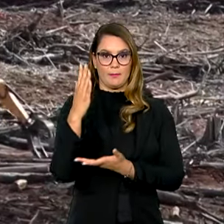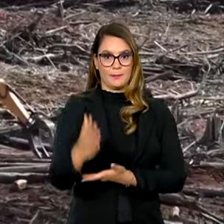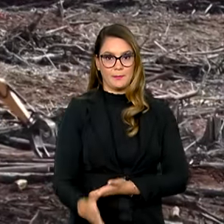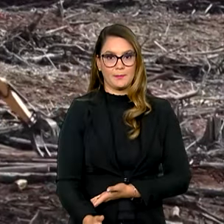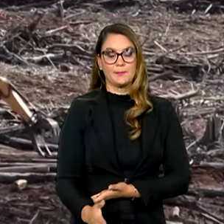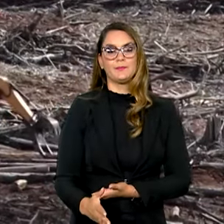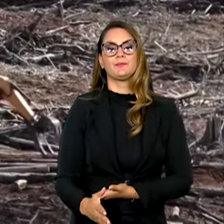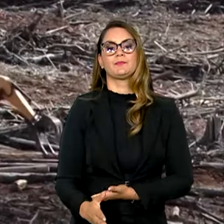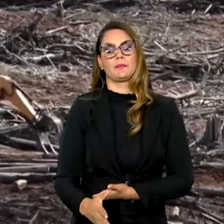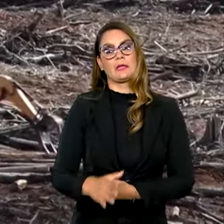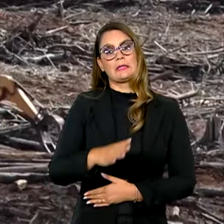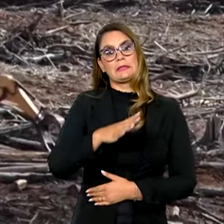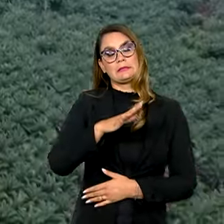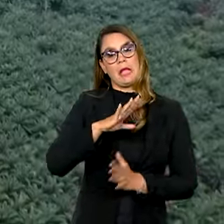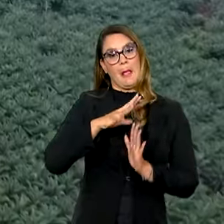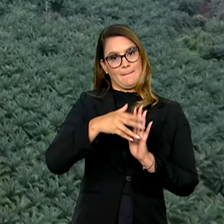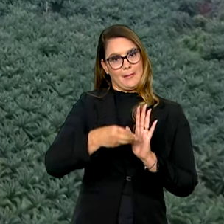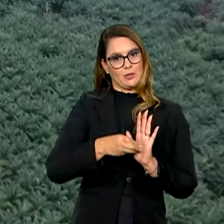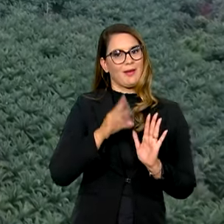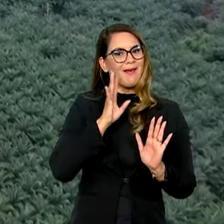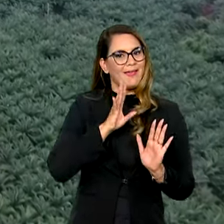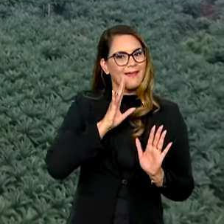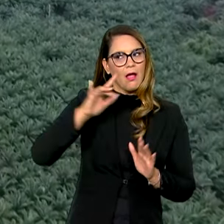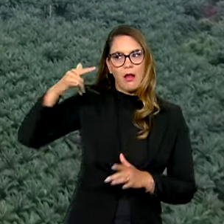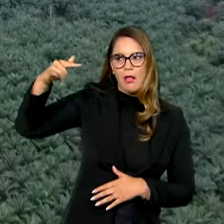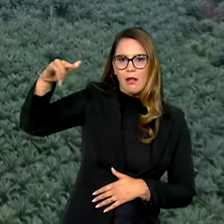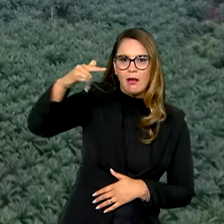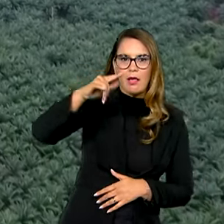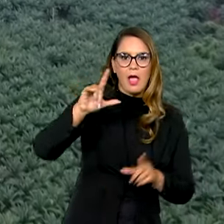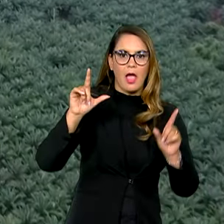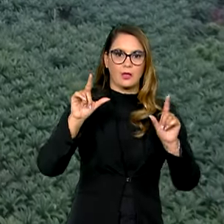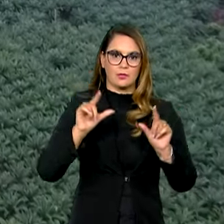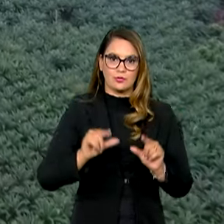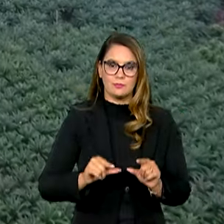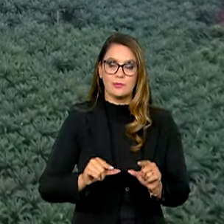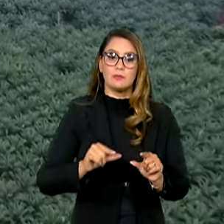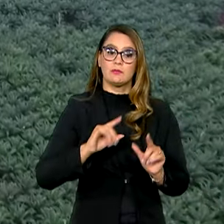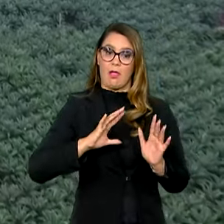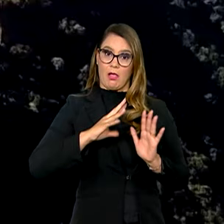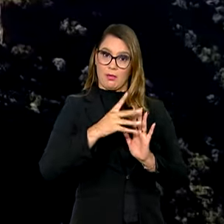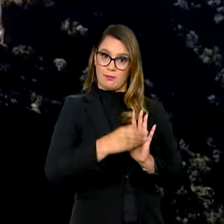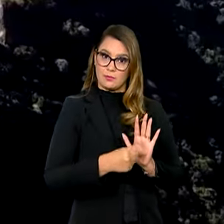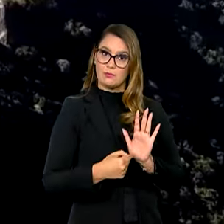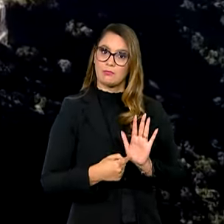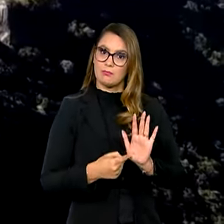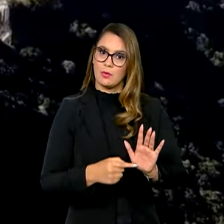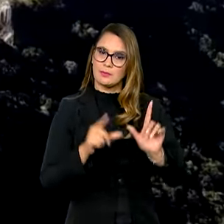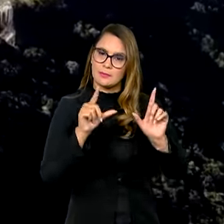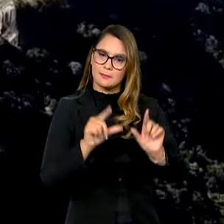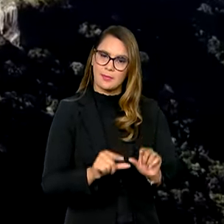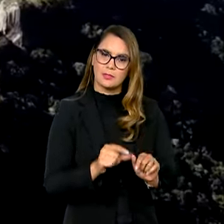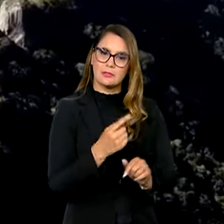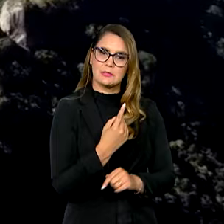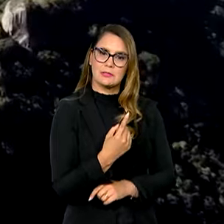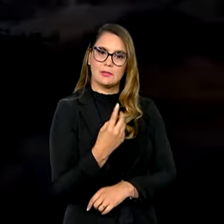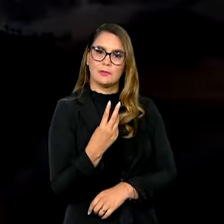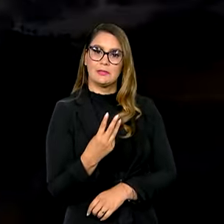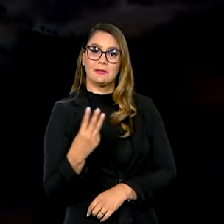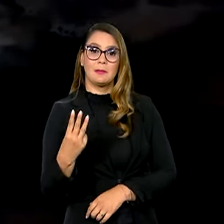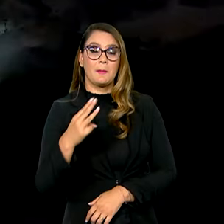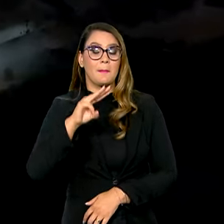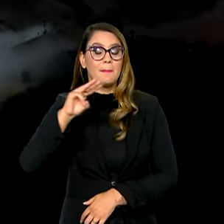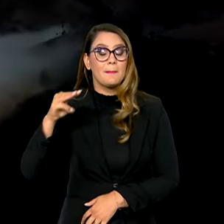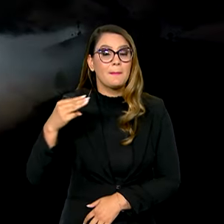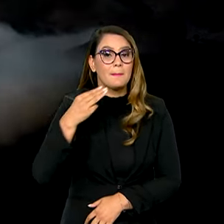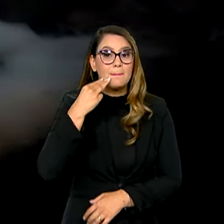Amazônia legal por satélite essa queda no desmatamento na Amazônia representa baixa de 133 milhões